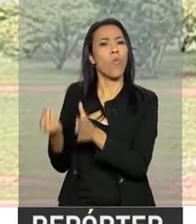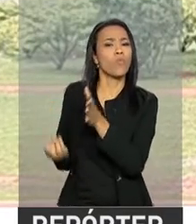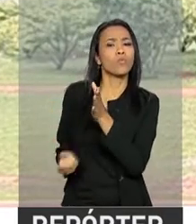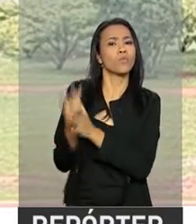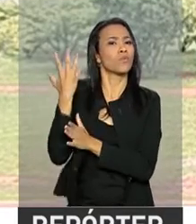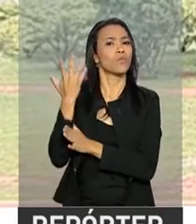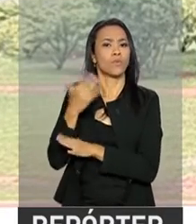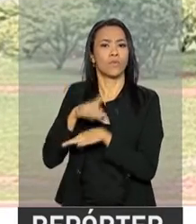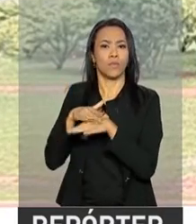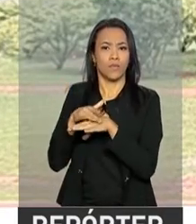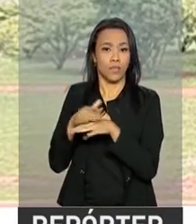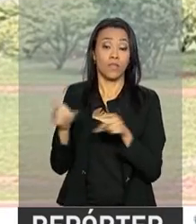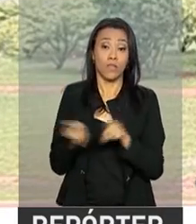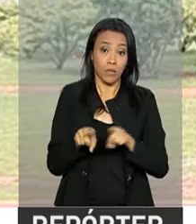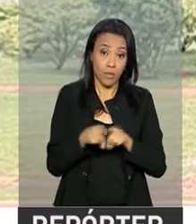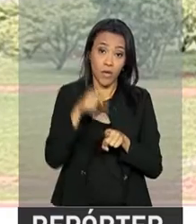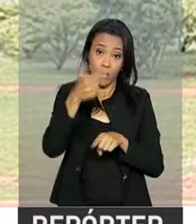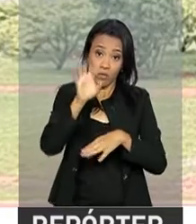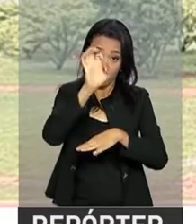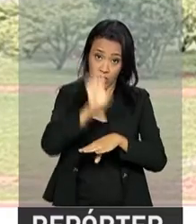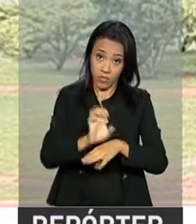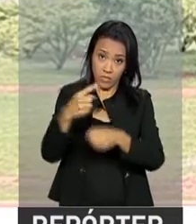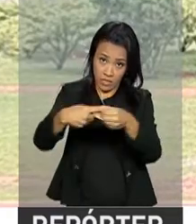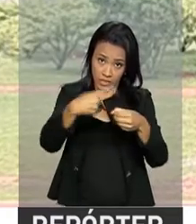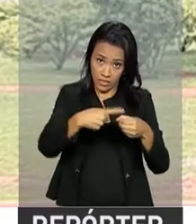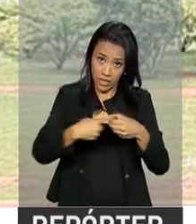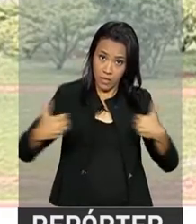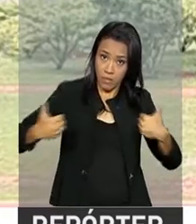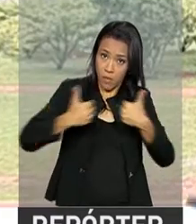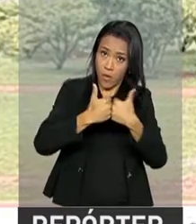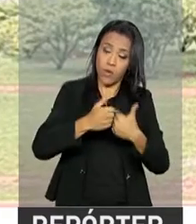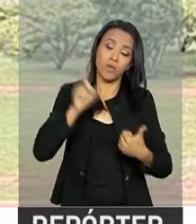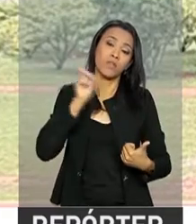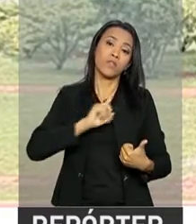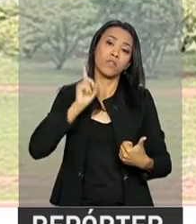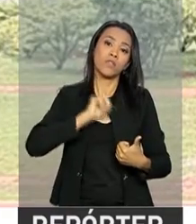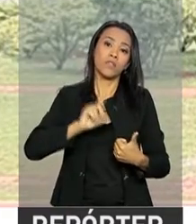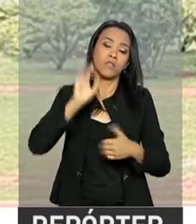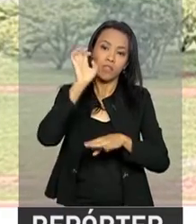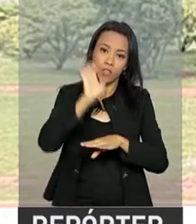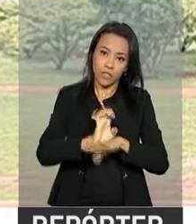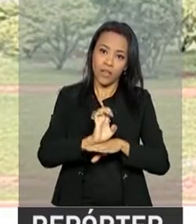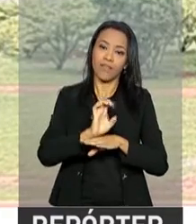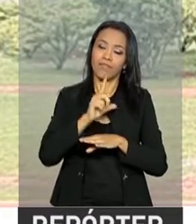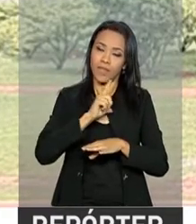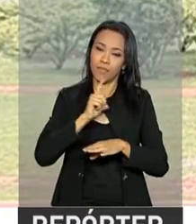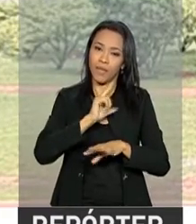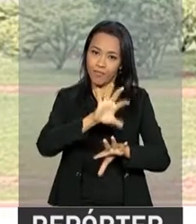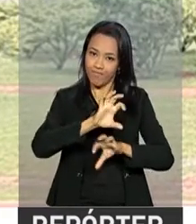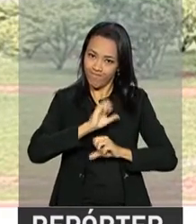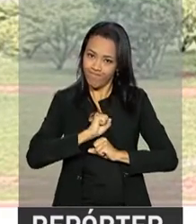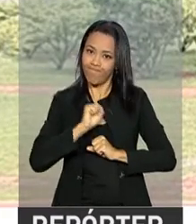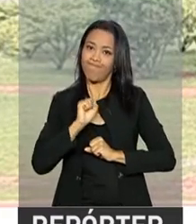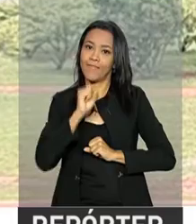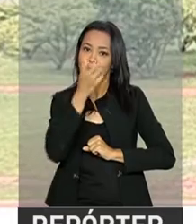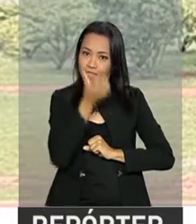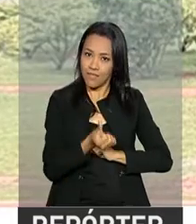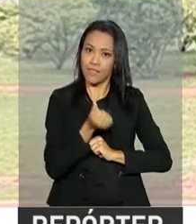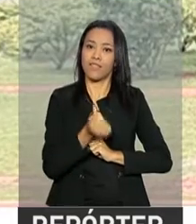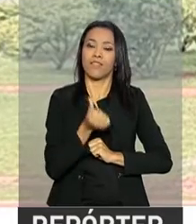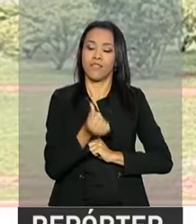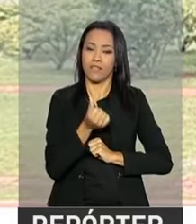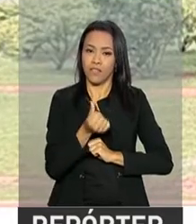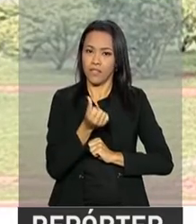E municípios do Espírito Santo, próximos a Minas Gerais, também tiveram suspeitas da doença. 6 notificações